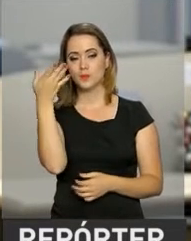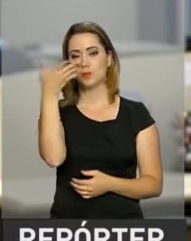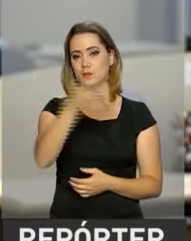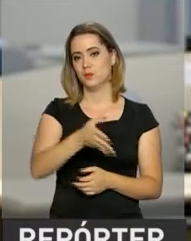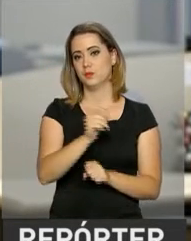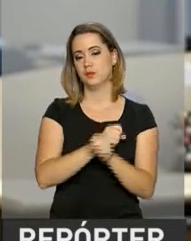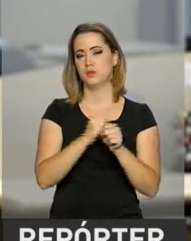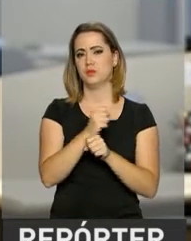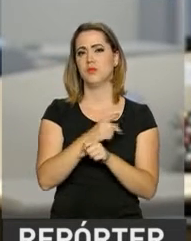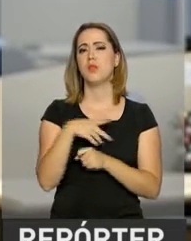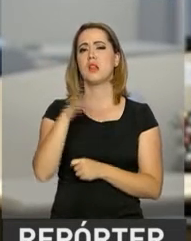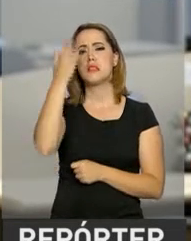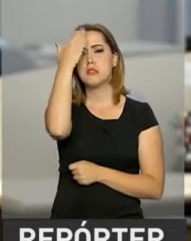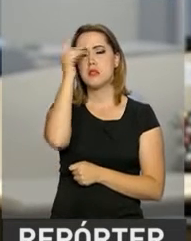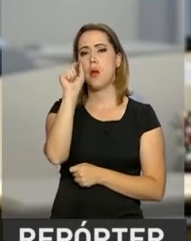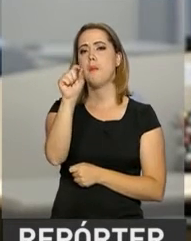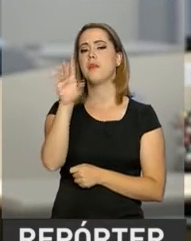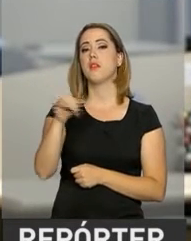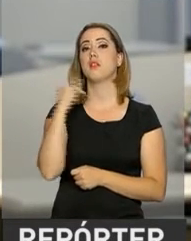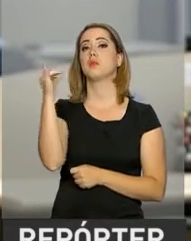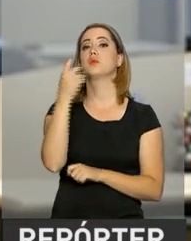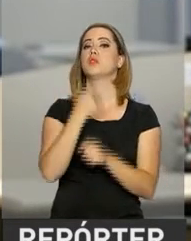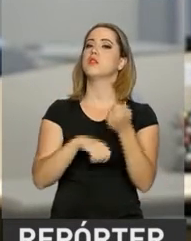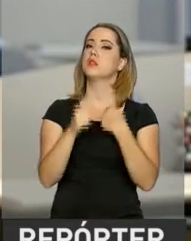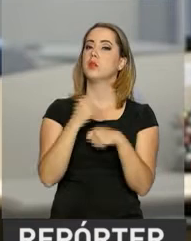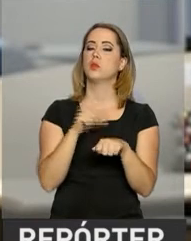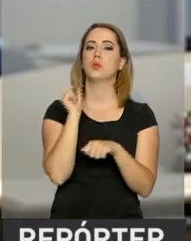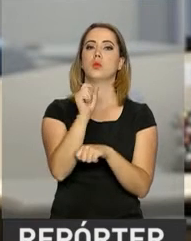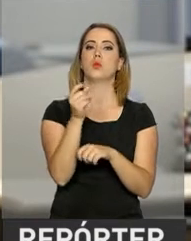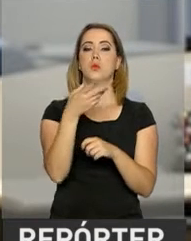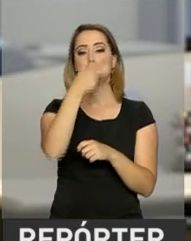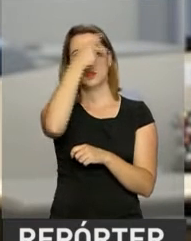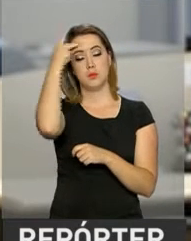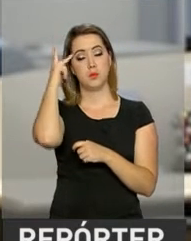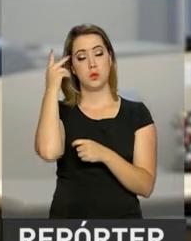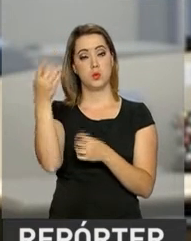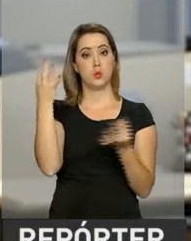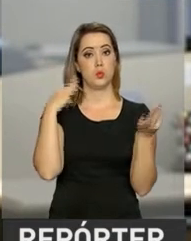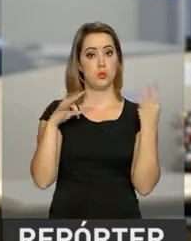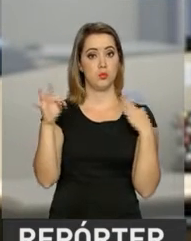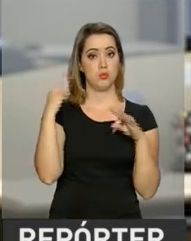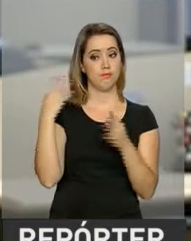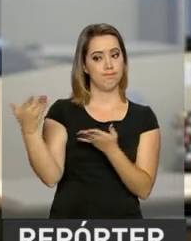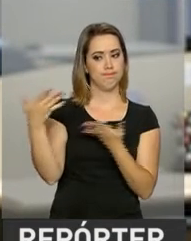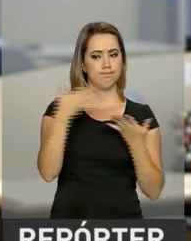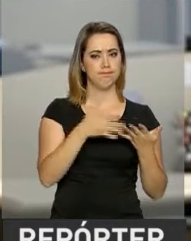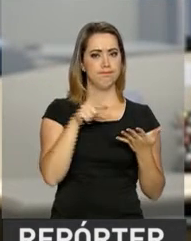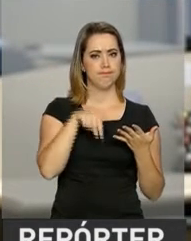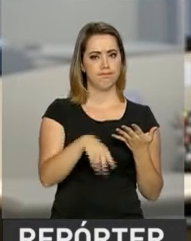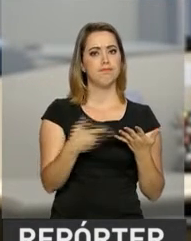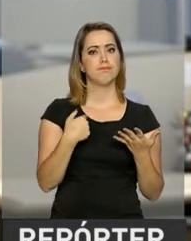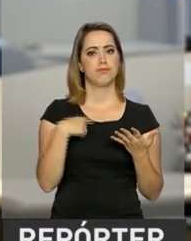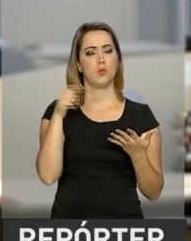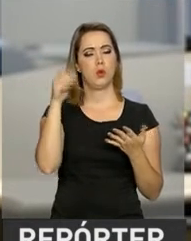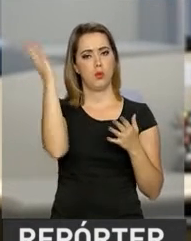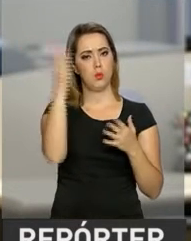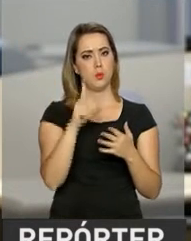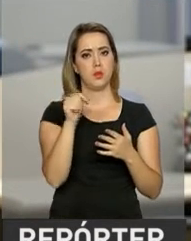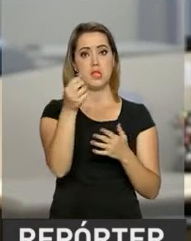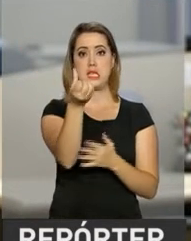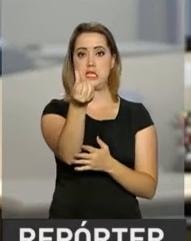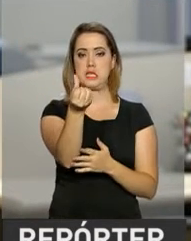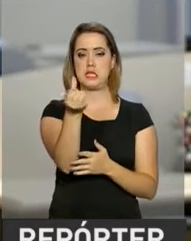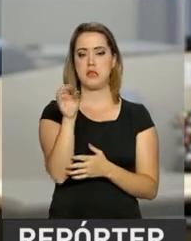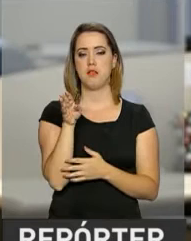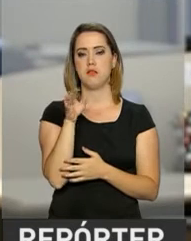idéia da importância econômica desse fluxo de turistas os estrangeiros que vieram passear aqui no brasil no ano passado deixaram por aqui 6